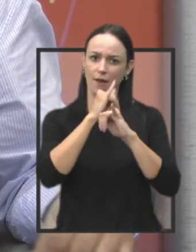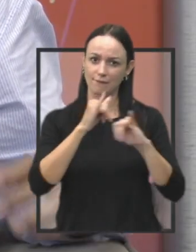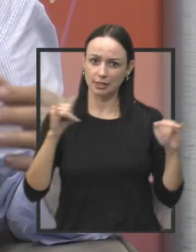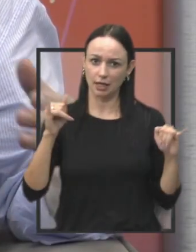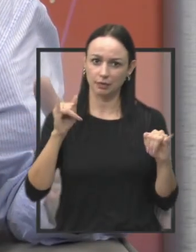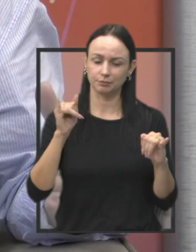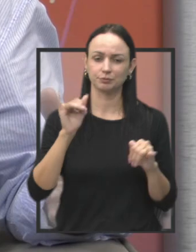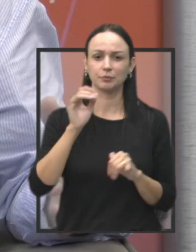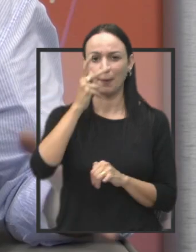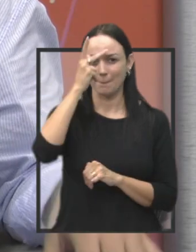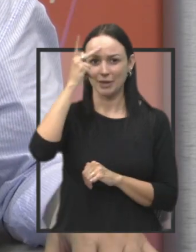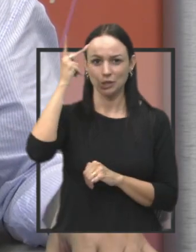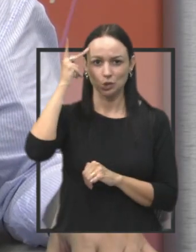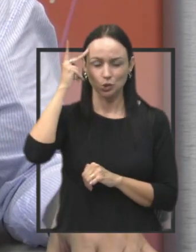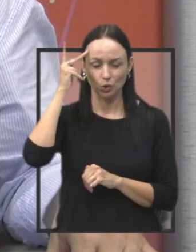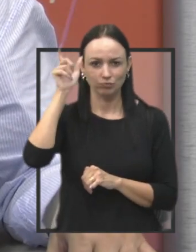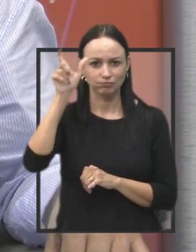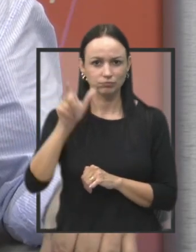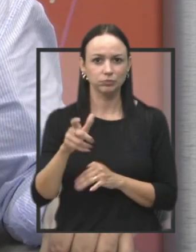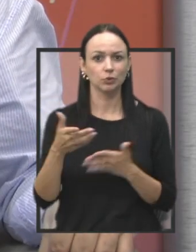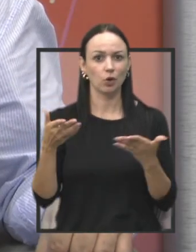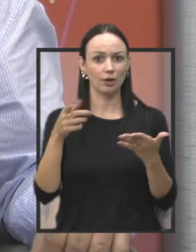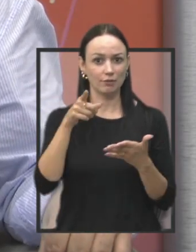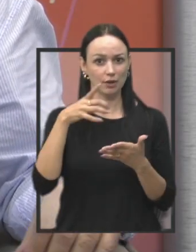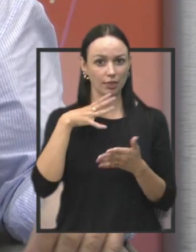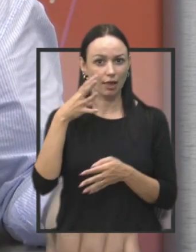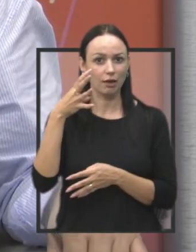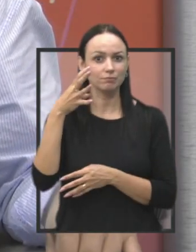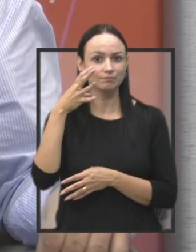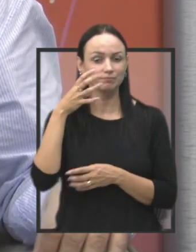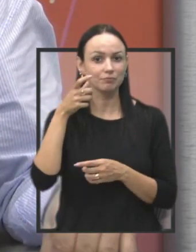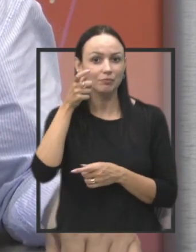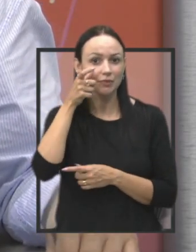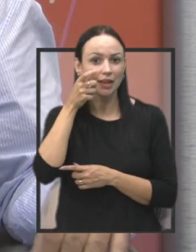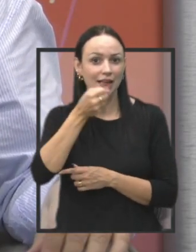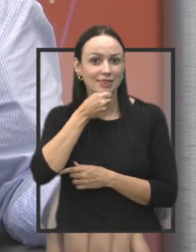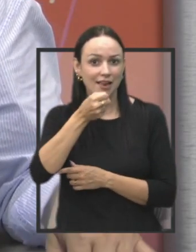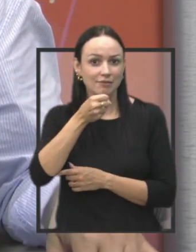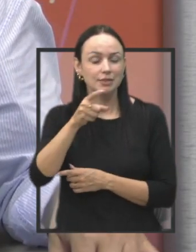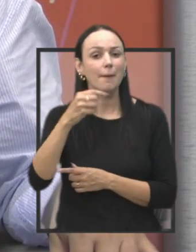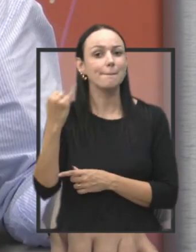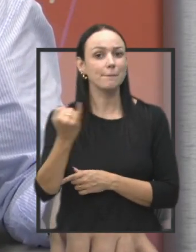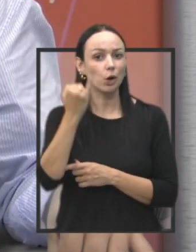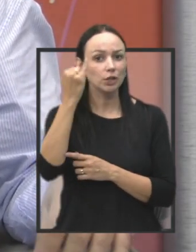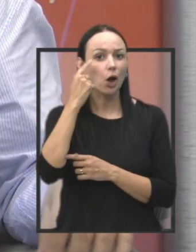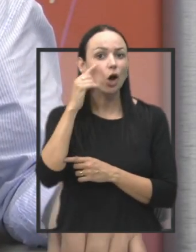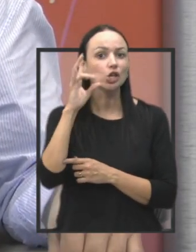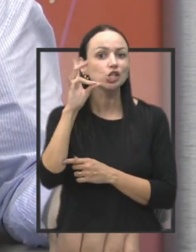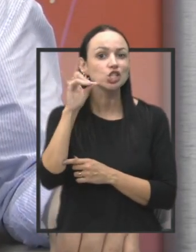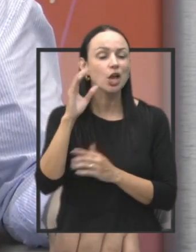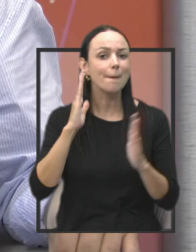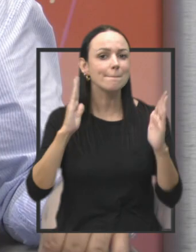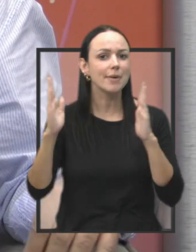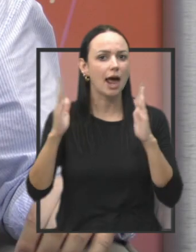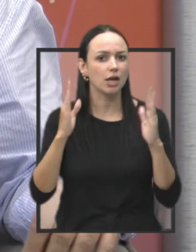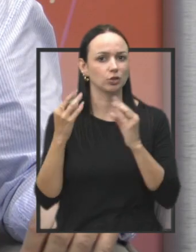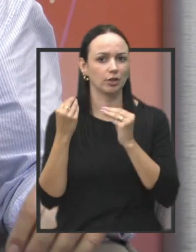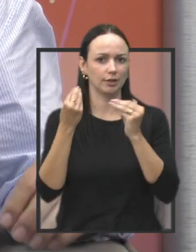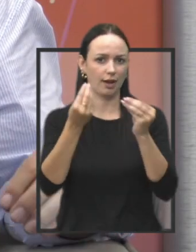os contribuintes, pessoal que nos acompanha nessa entrevista, dê a devida importância para esse prazo de entrega. Não custa